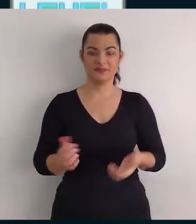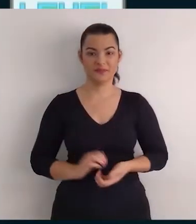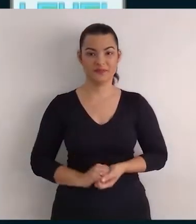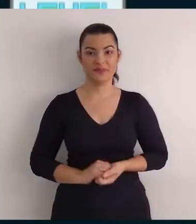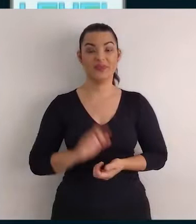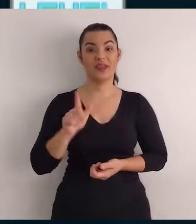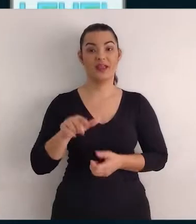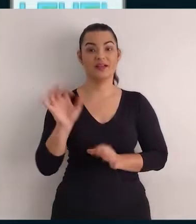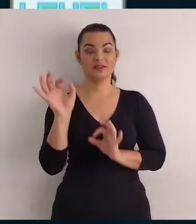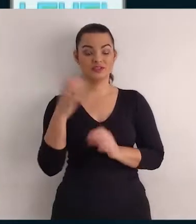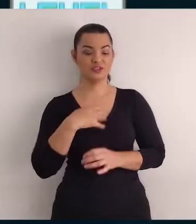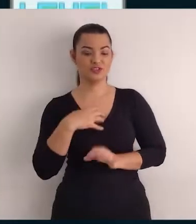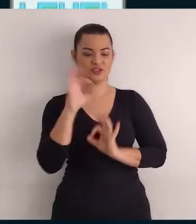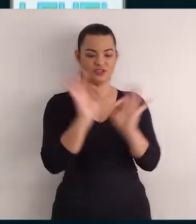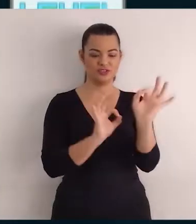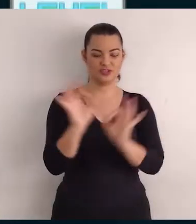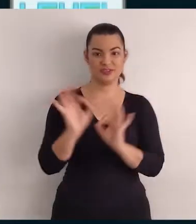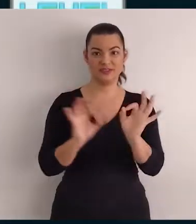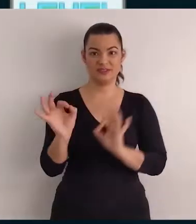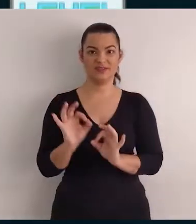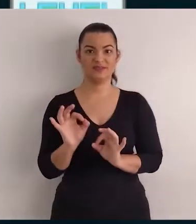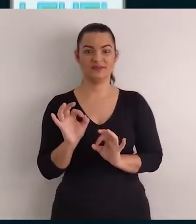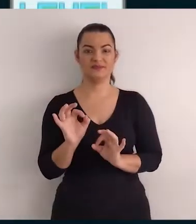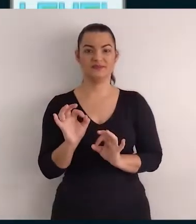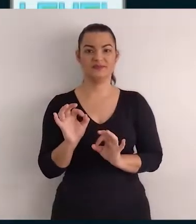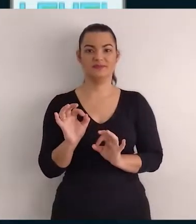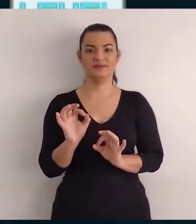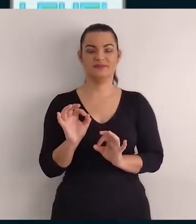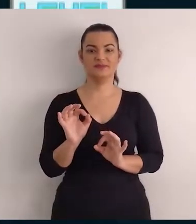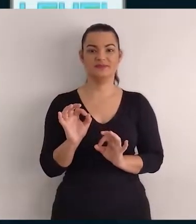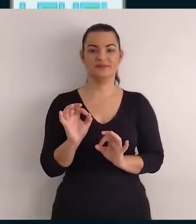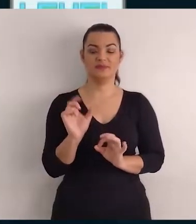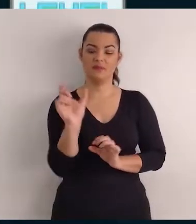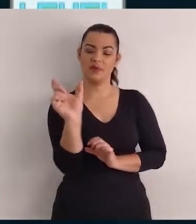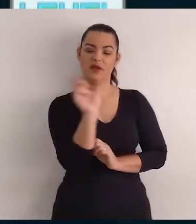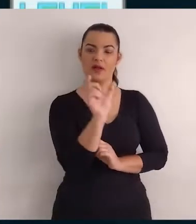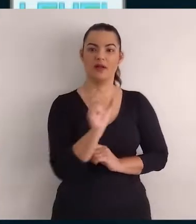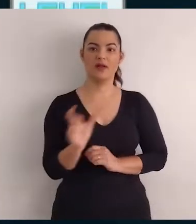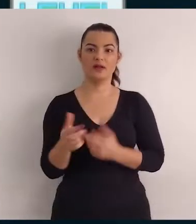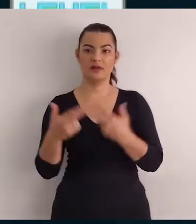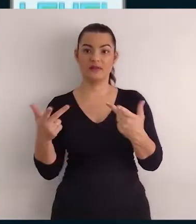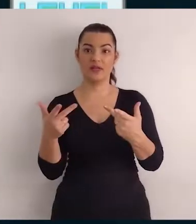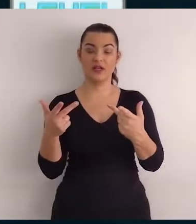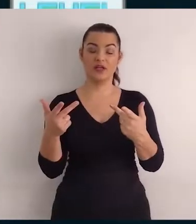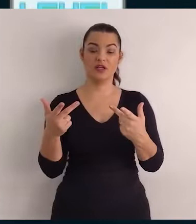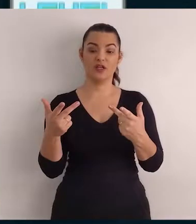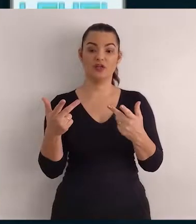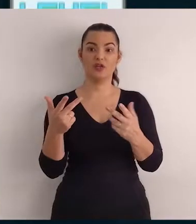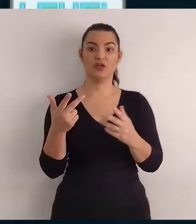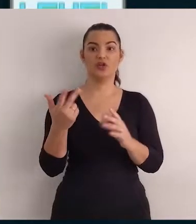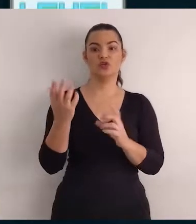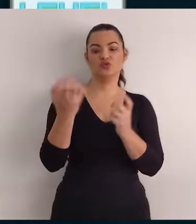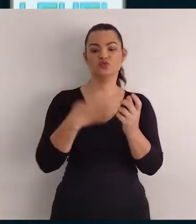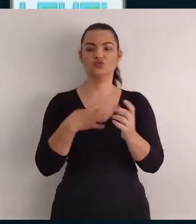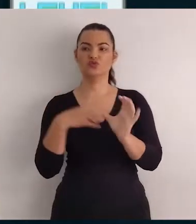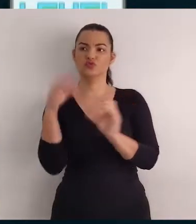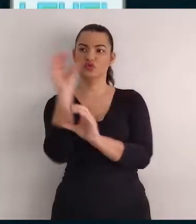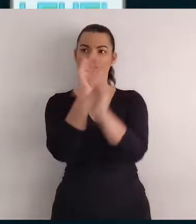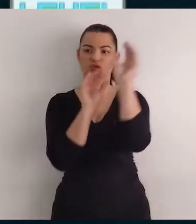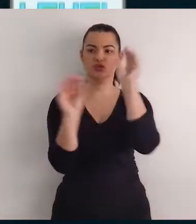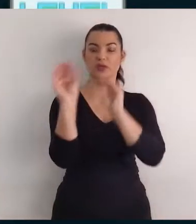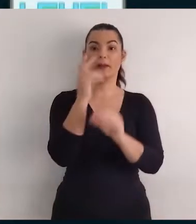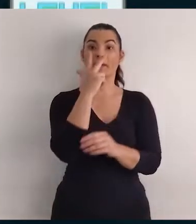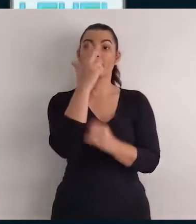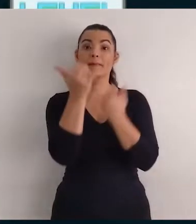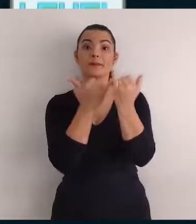forma de organizarmos as palavras num formato parecido com uma nuvem. Podemos fazer isso manualmente, com